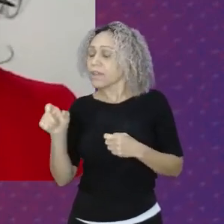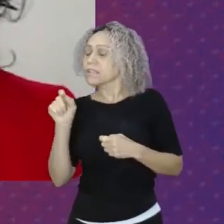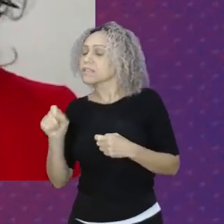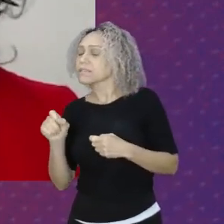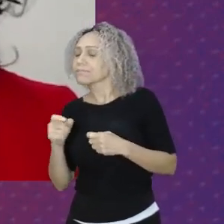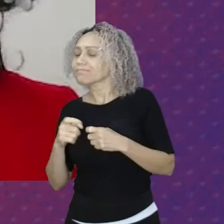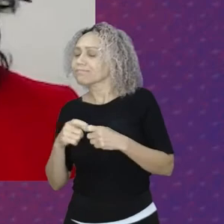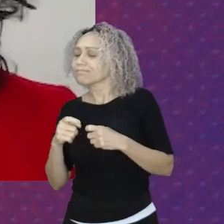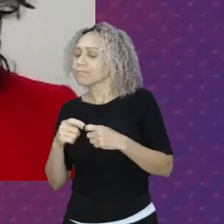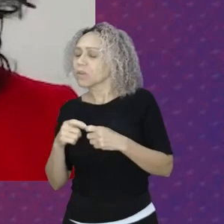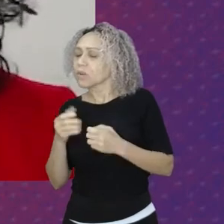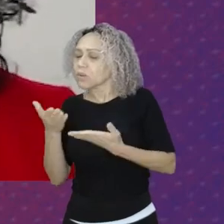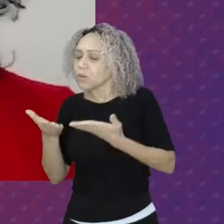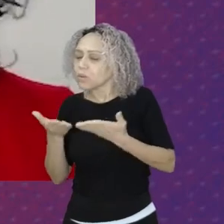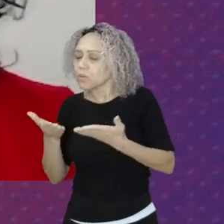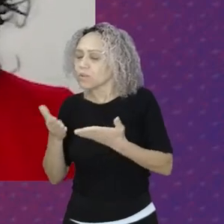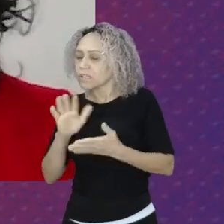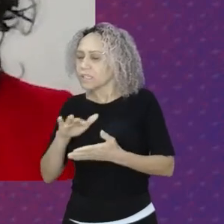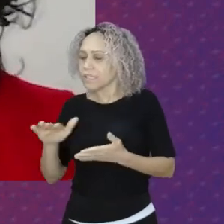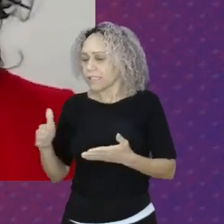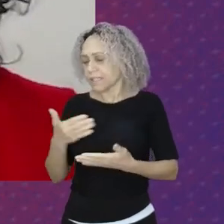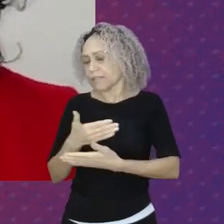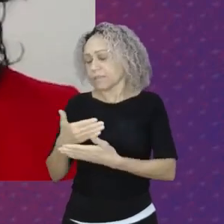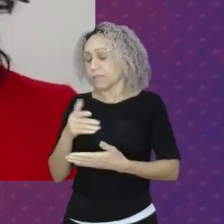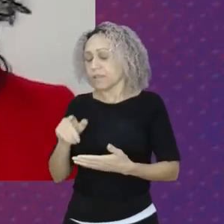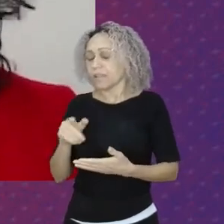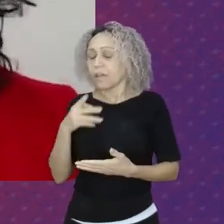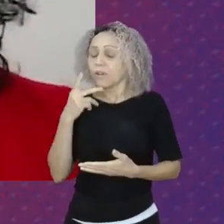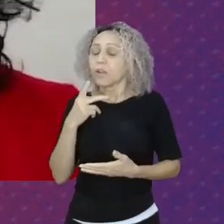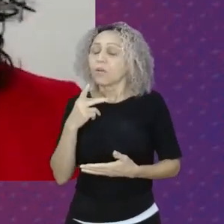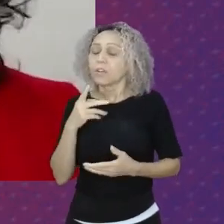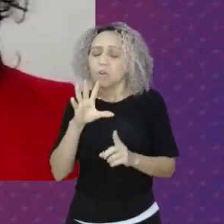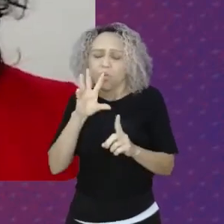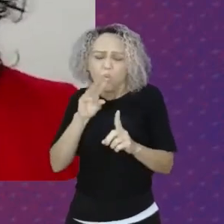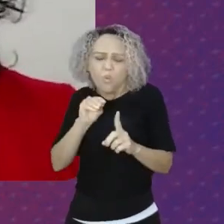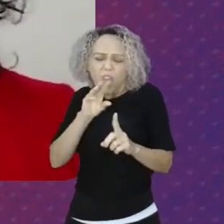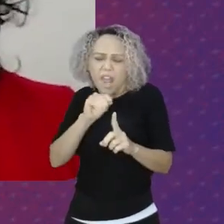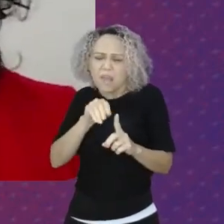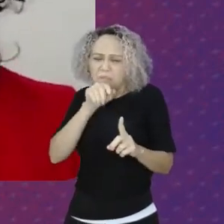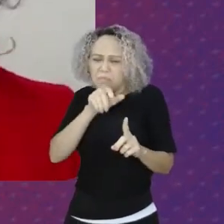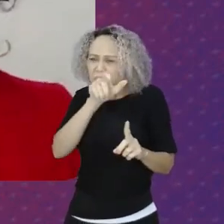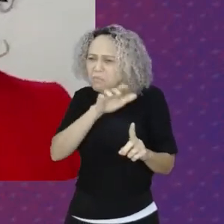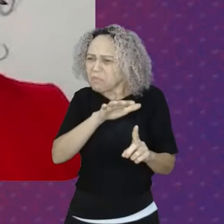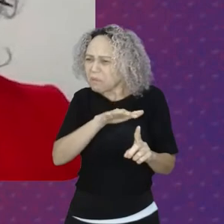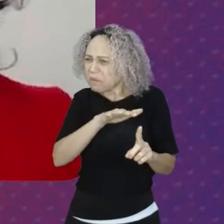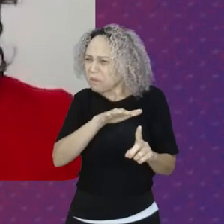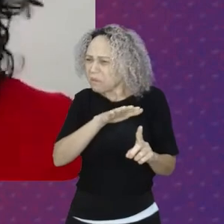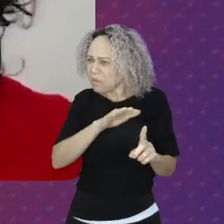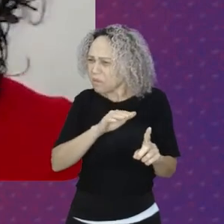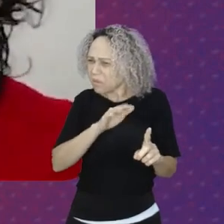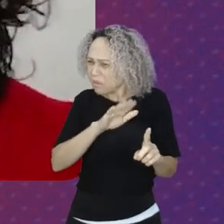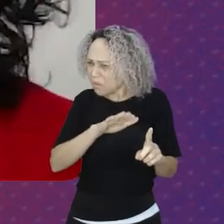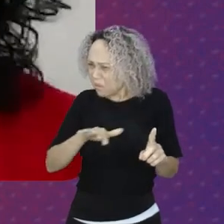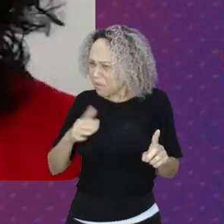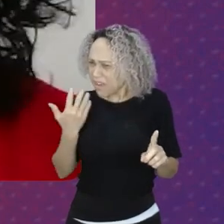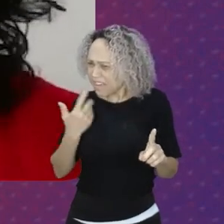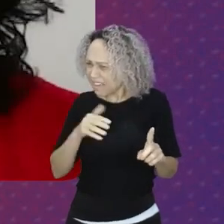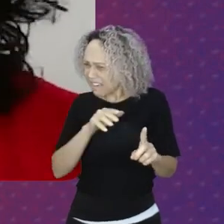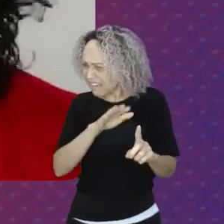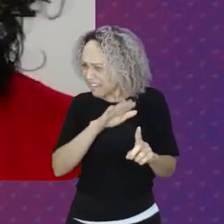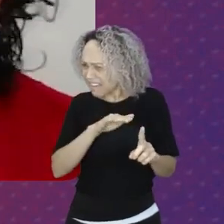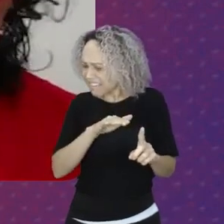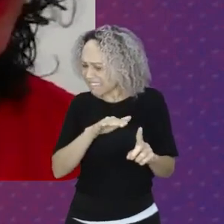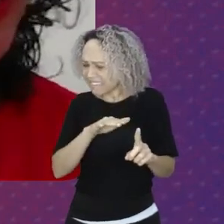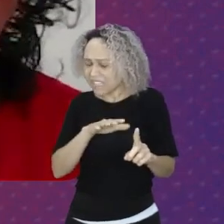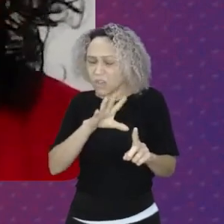deixa sequelas, por vezes irreparáveis, que, porém, continua acontecendo e não passou